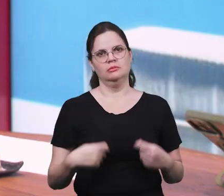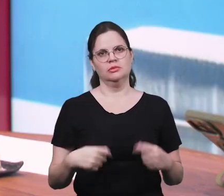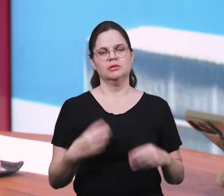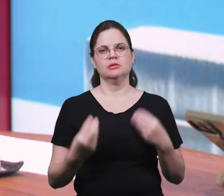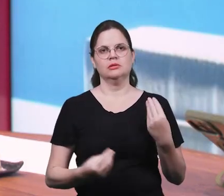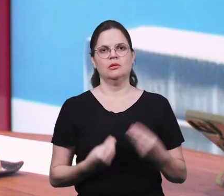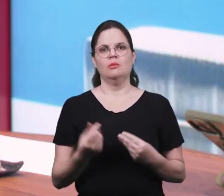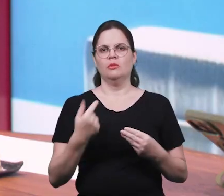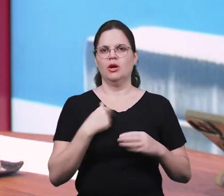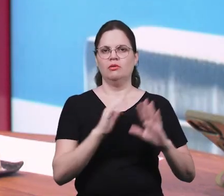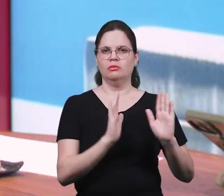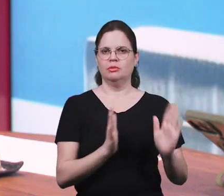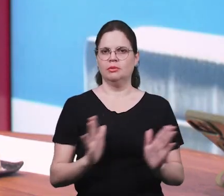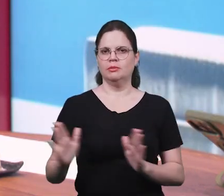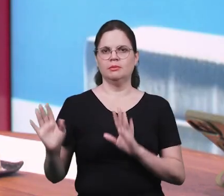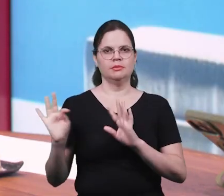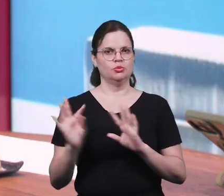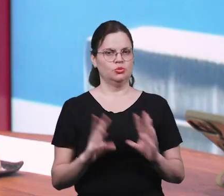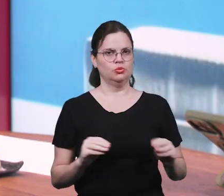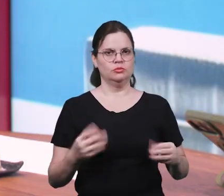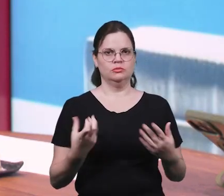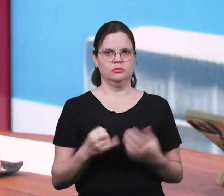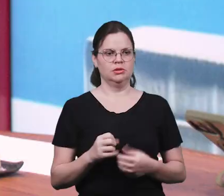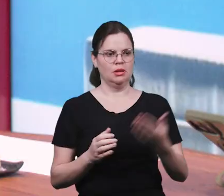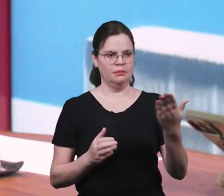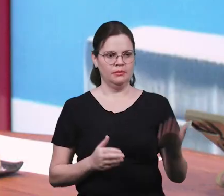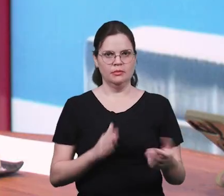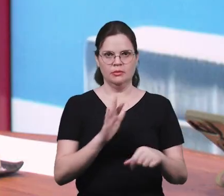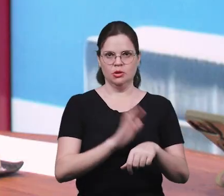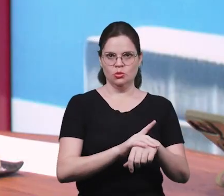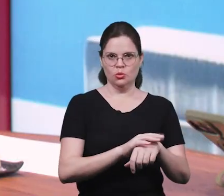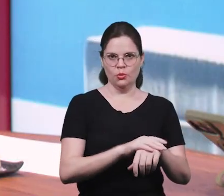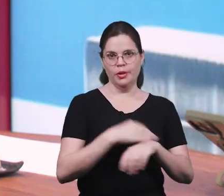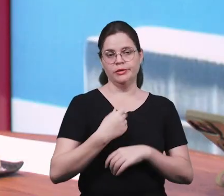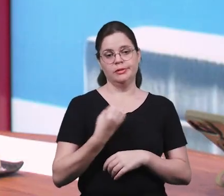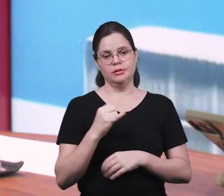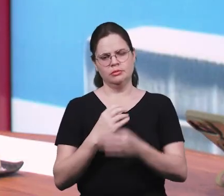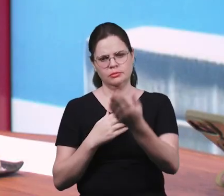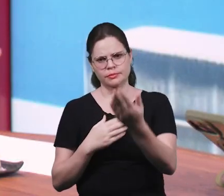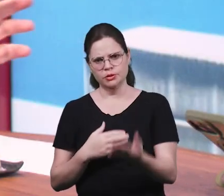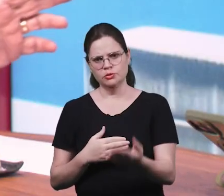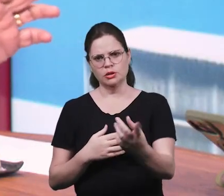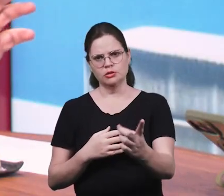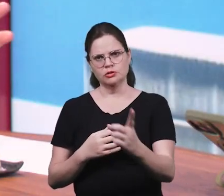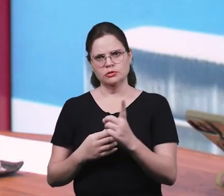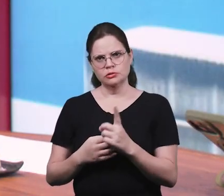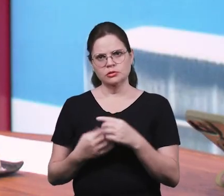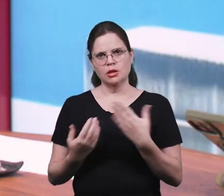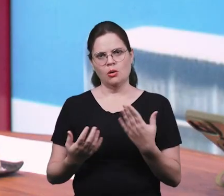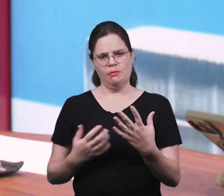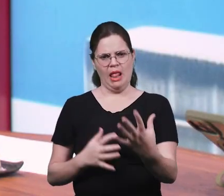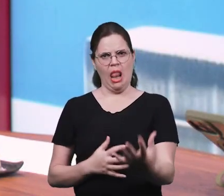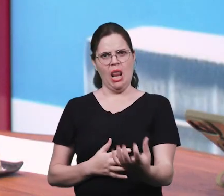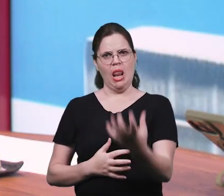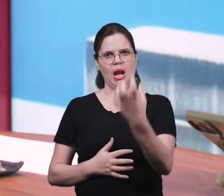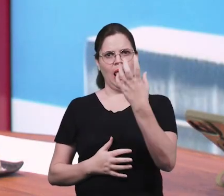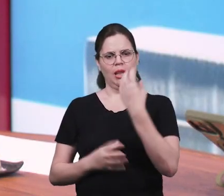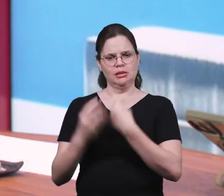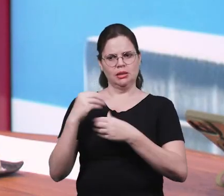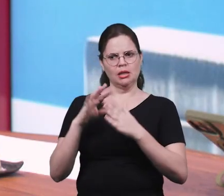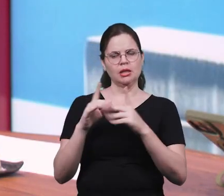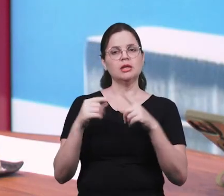vou proceder. Se é uma pessoa enferma, se é uma pessoa que chegou para criar confusão na igreja,